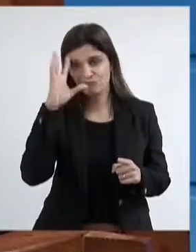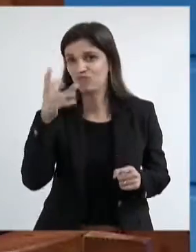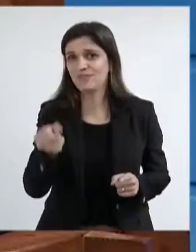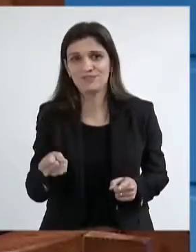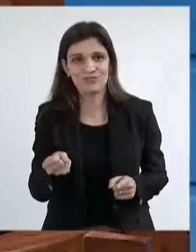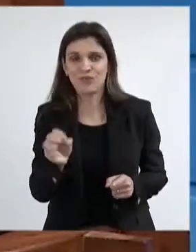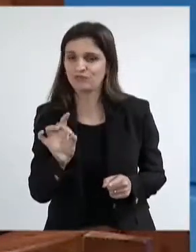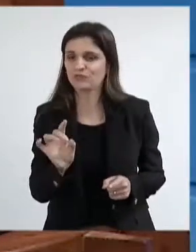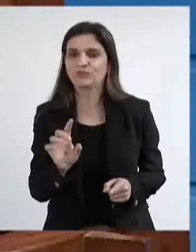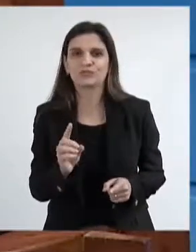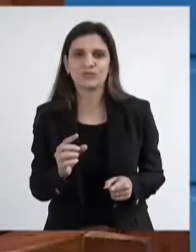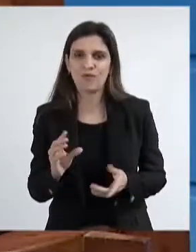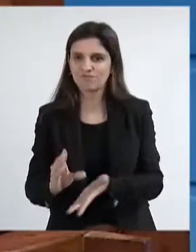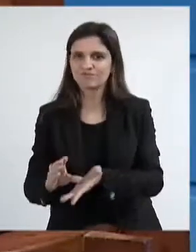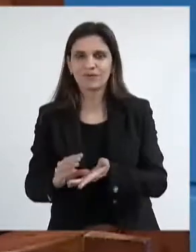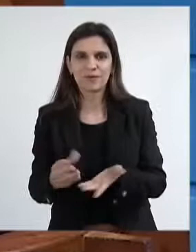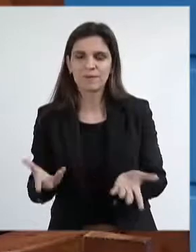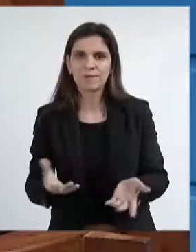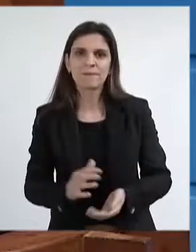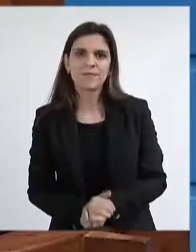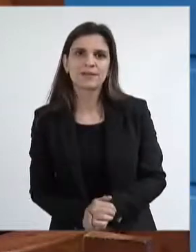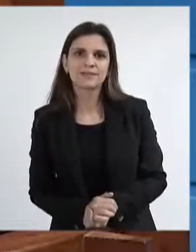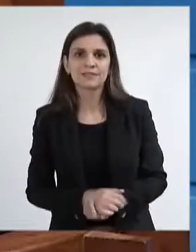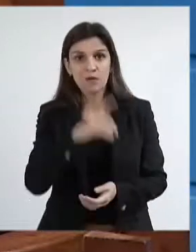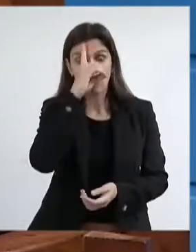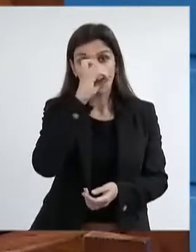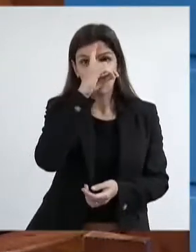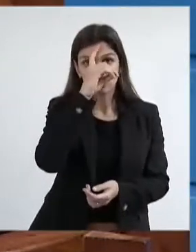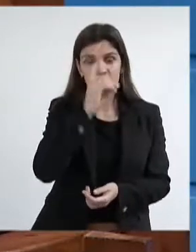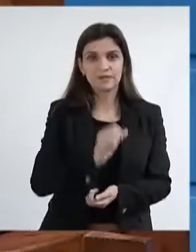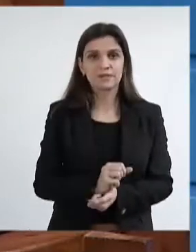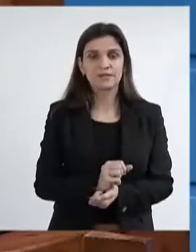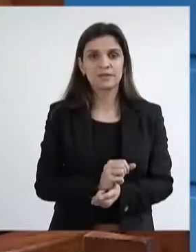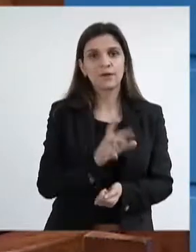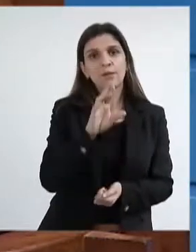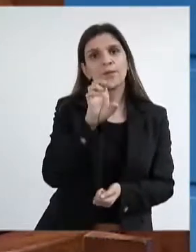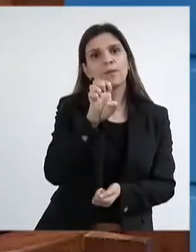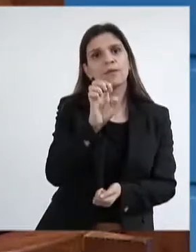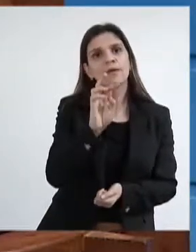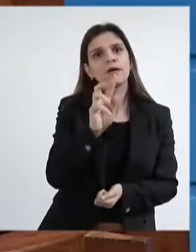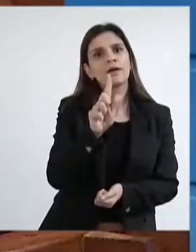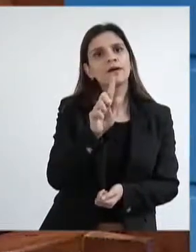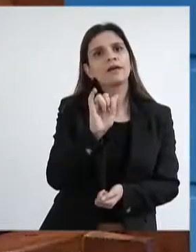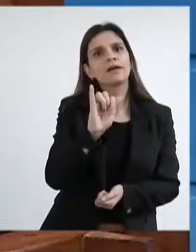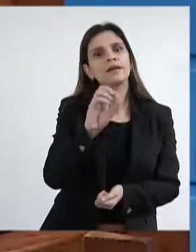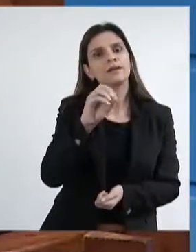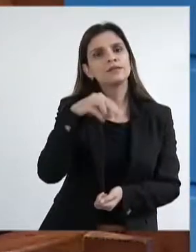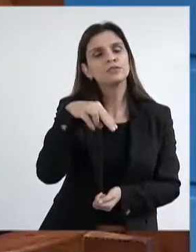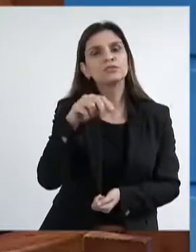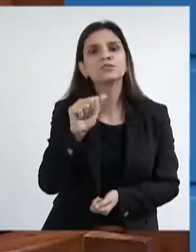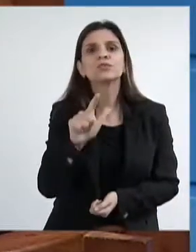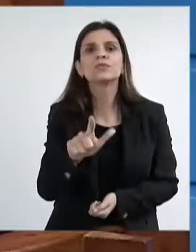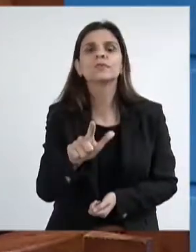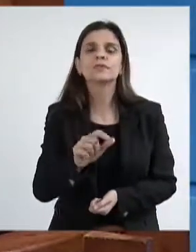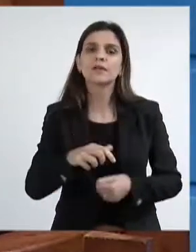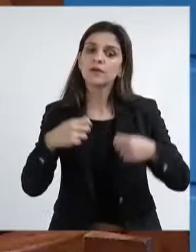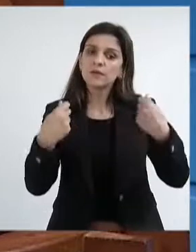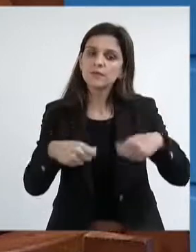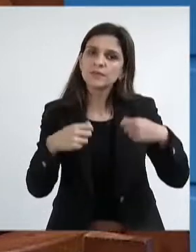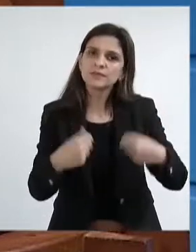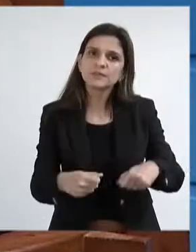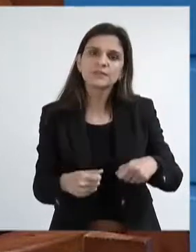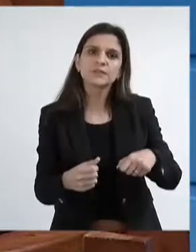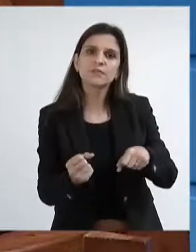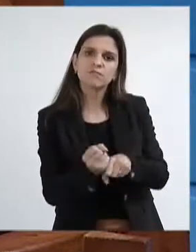Nós precisamos ver também a situação do hospital regional. Dourados precisa do hospital regional, precisa dessa implantação